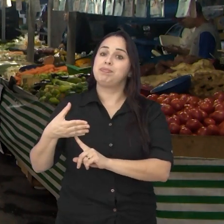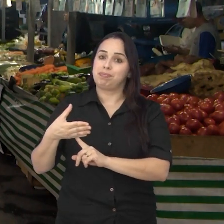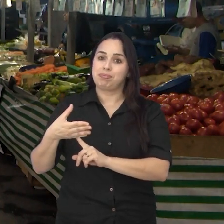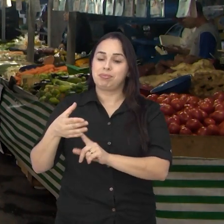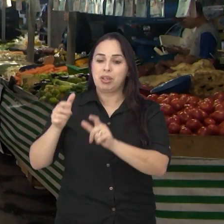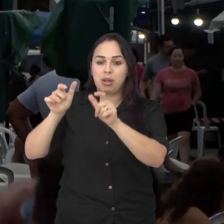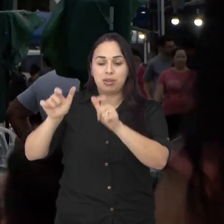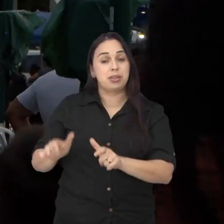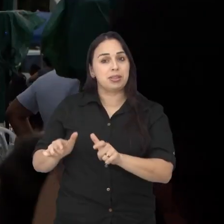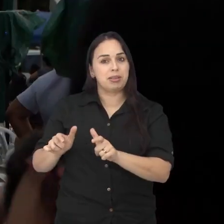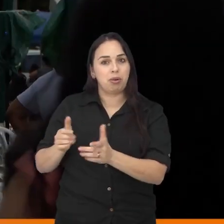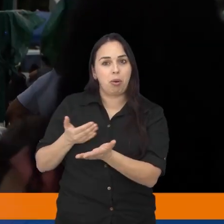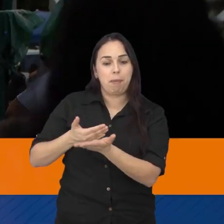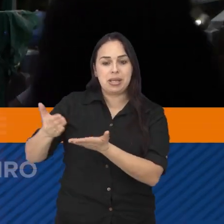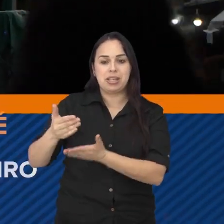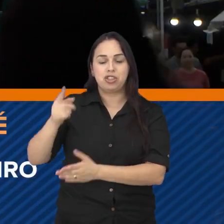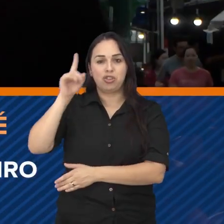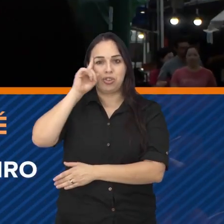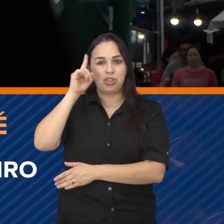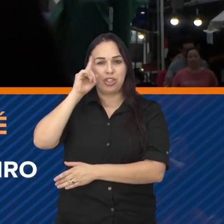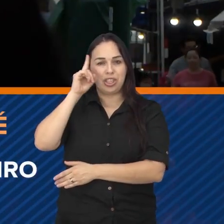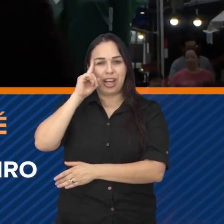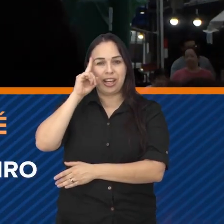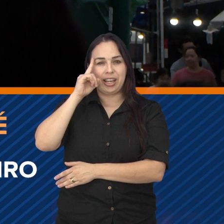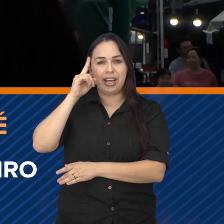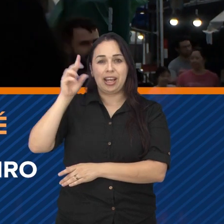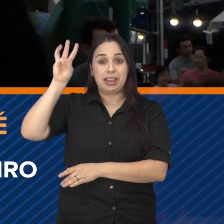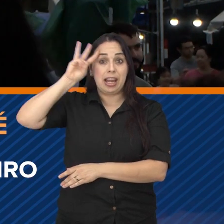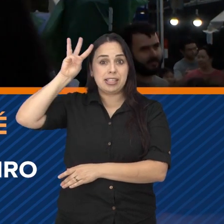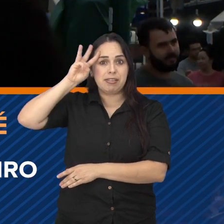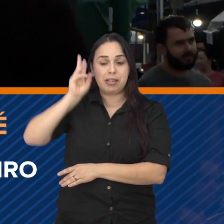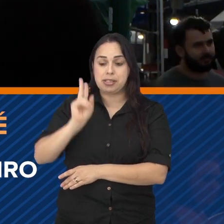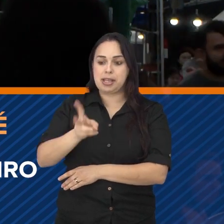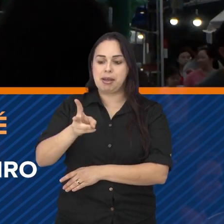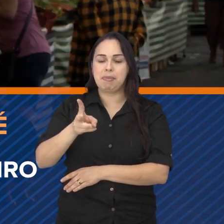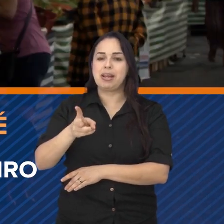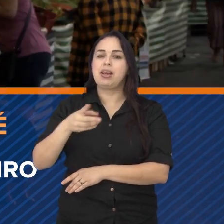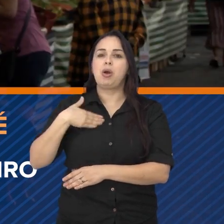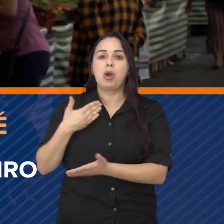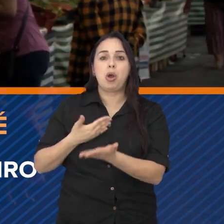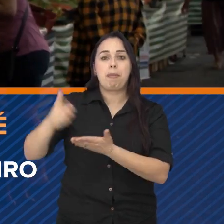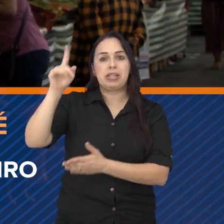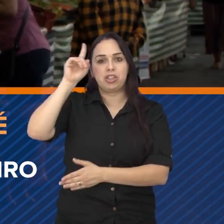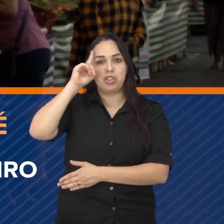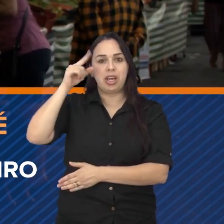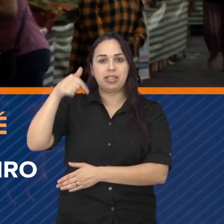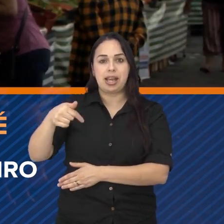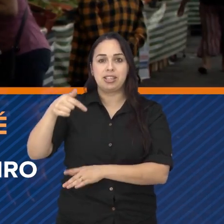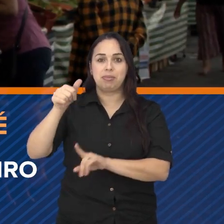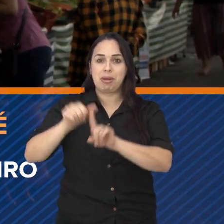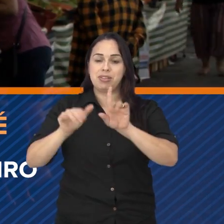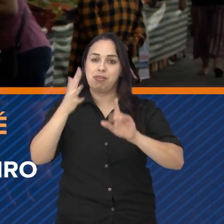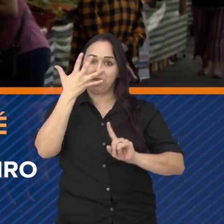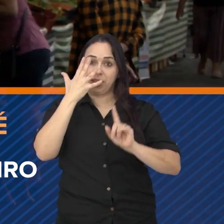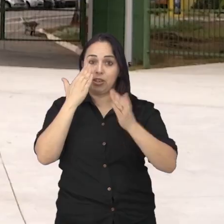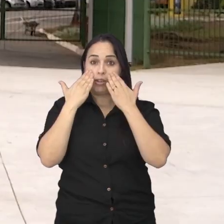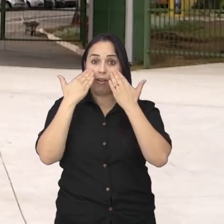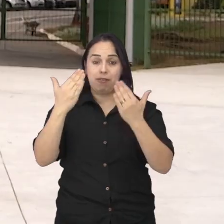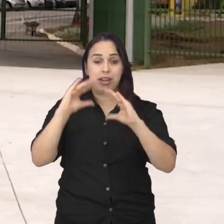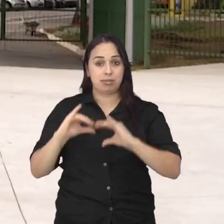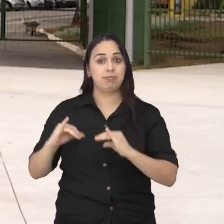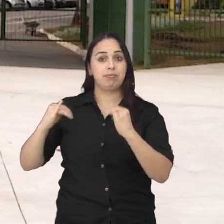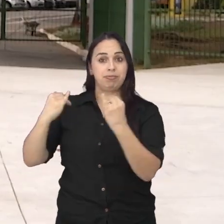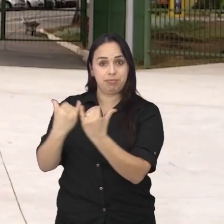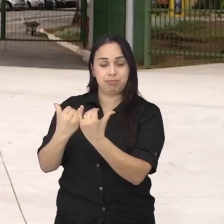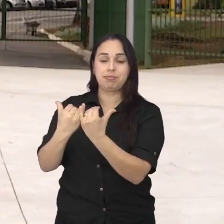feira noturna. O novo ponto deve começar a funcionar todas as terças-feiras, a partir do dia 7 de fevereiro, em